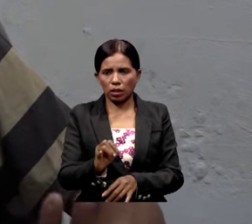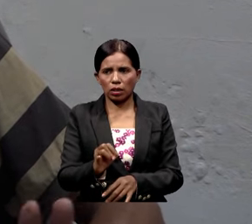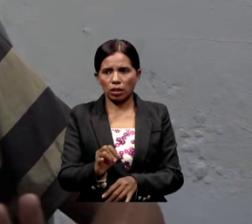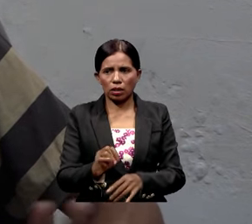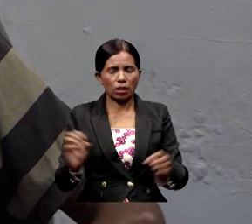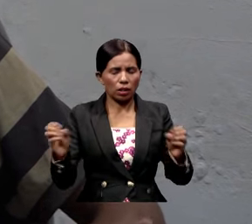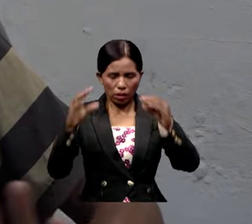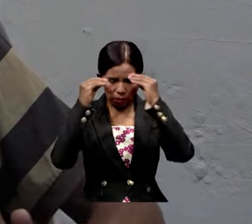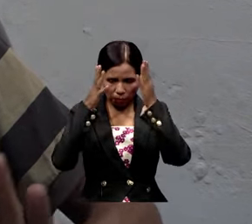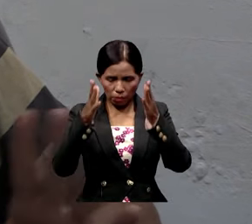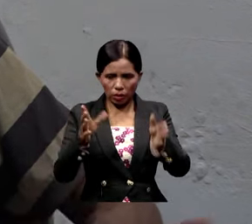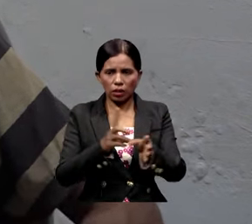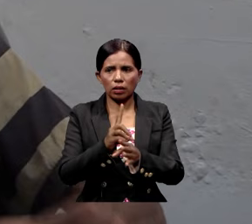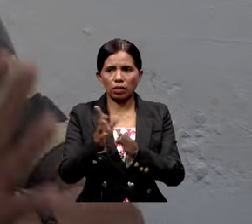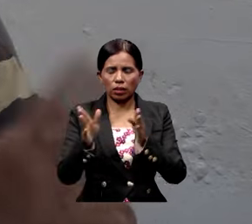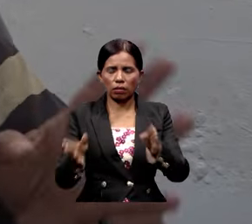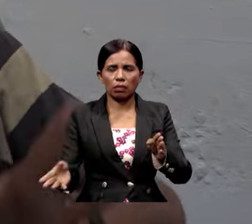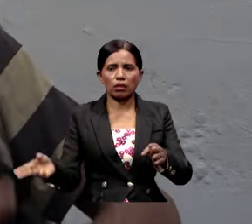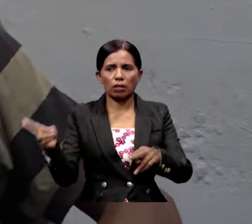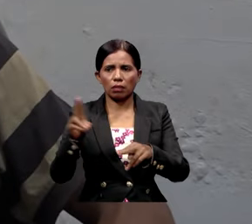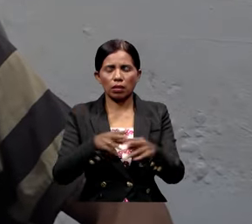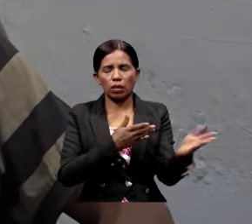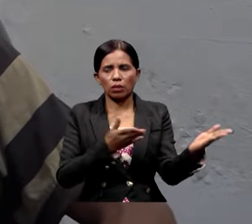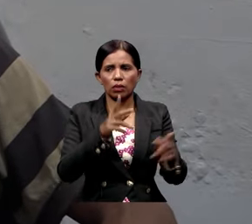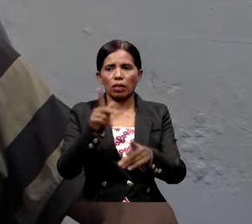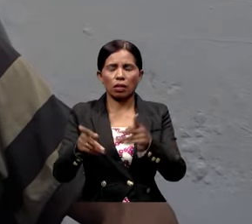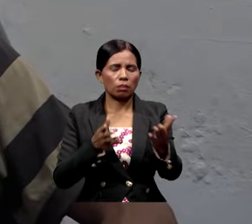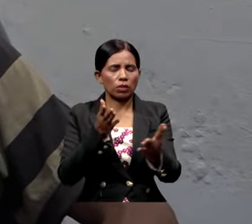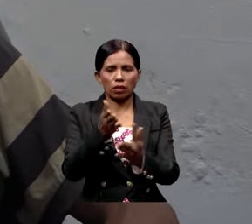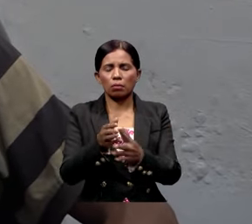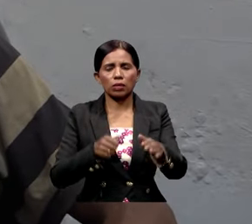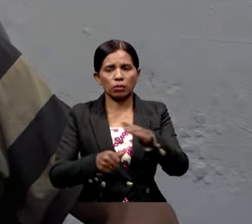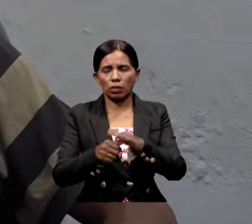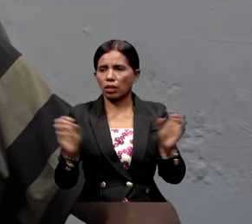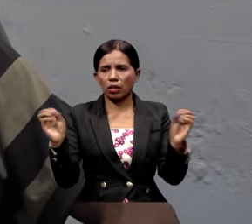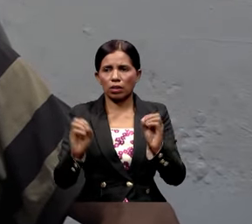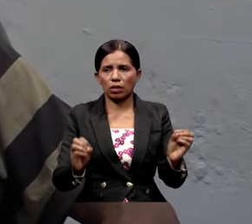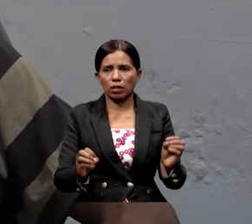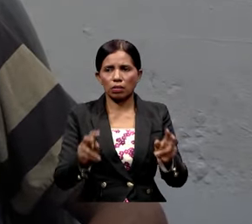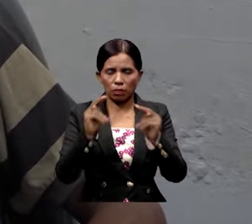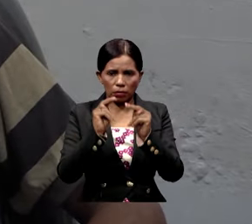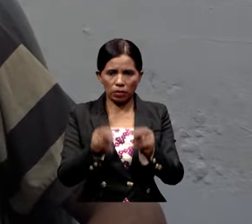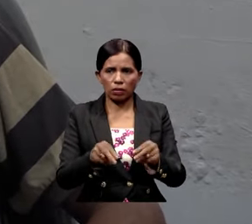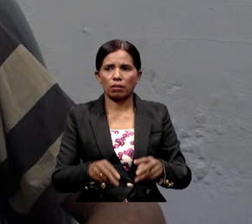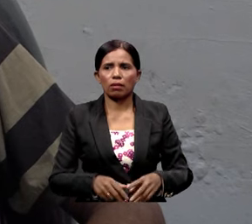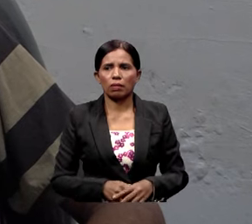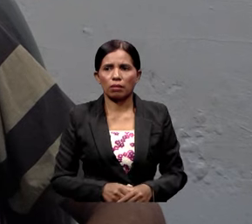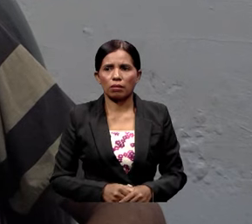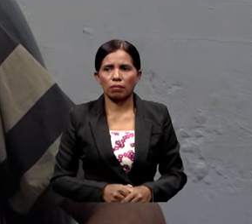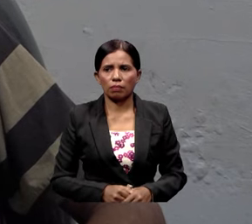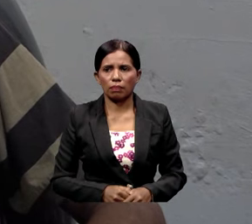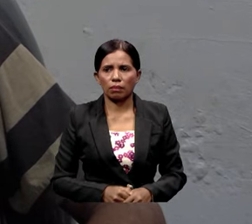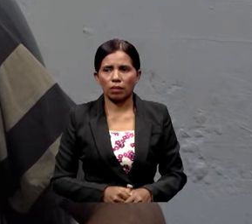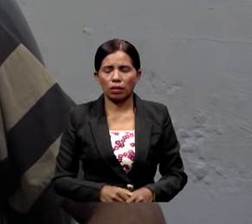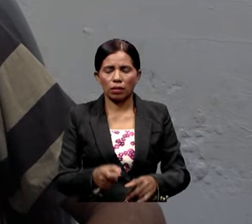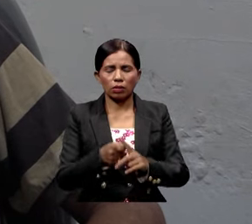lah ya profesor kadiri tuh rida mak inventa. Atau memang ya ilegalnya lah ya. Tama necessidade. Antes nele